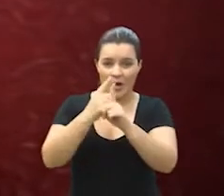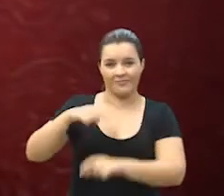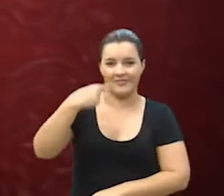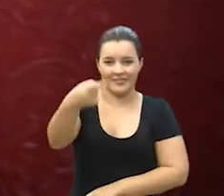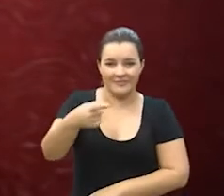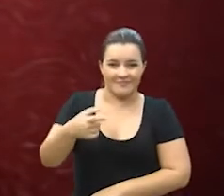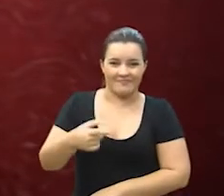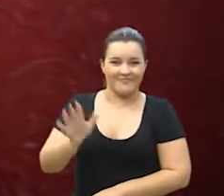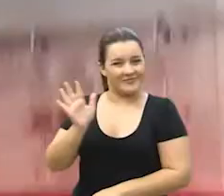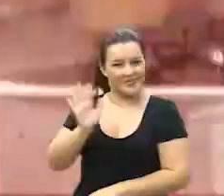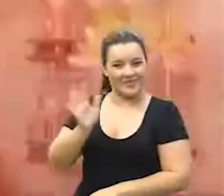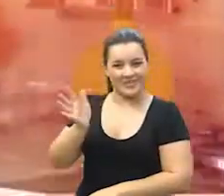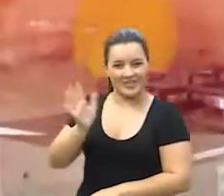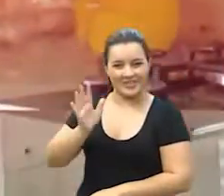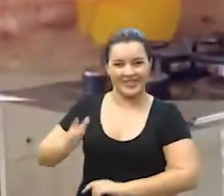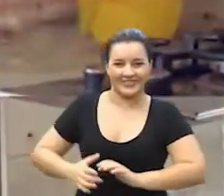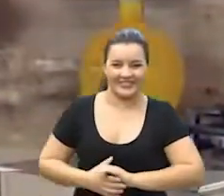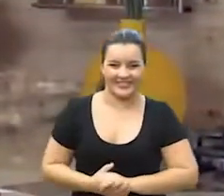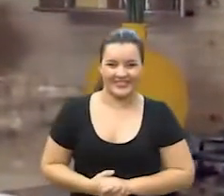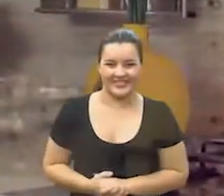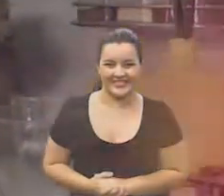mais receita gostosa. Tchau!